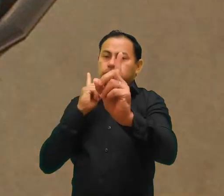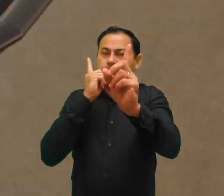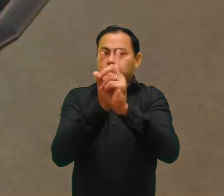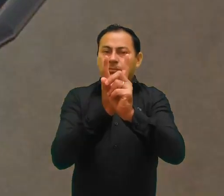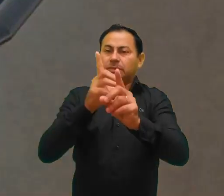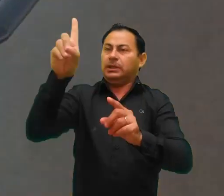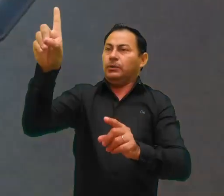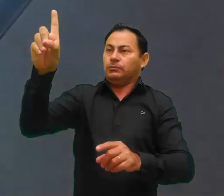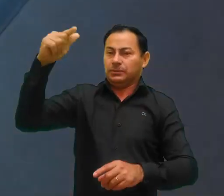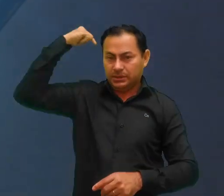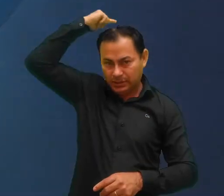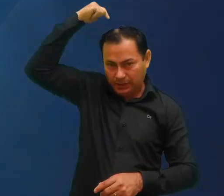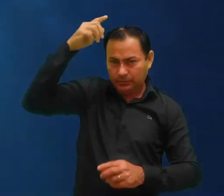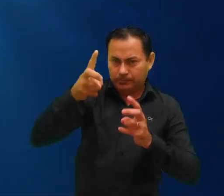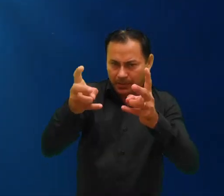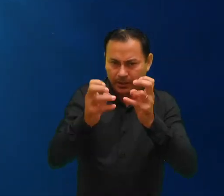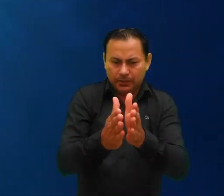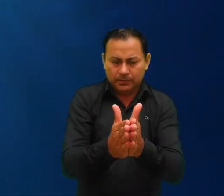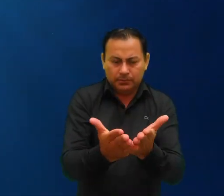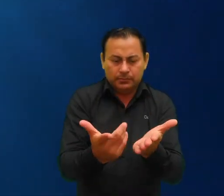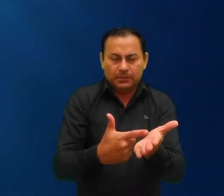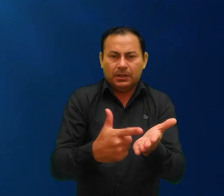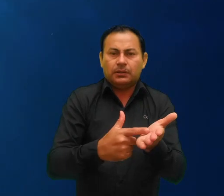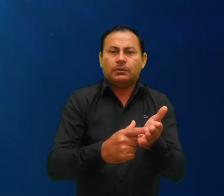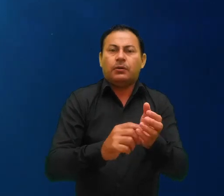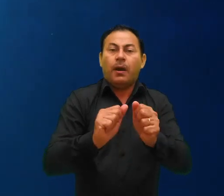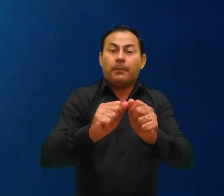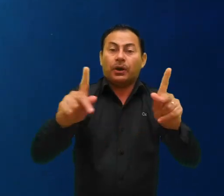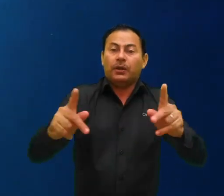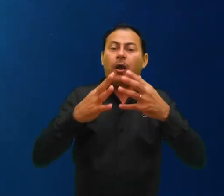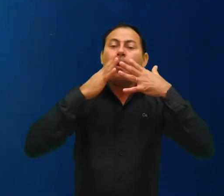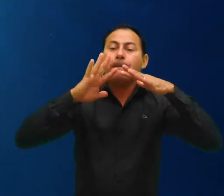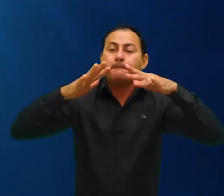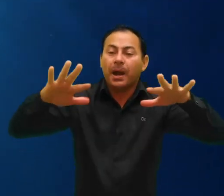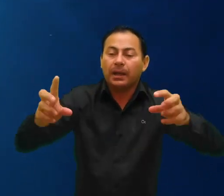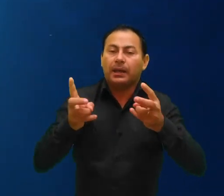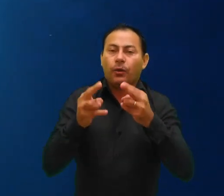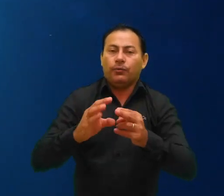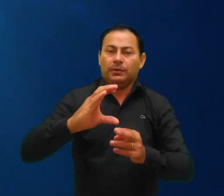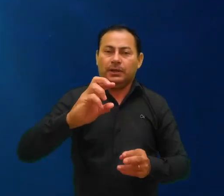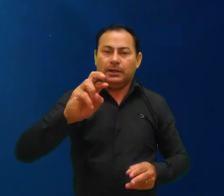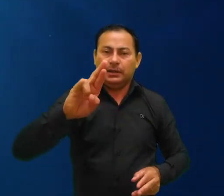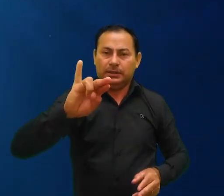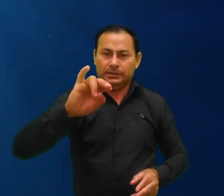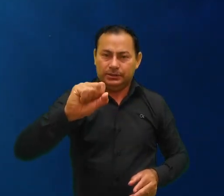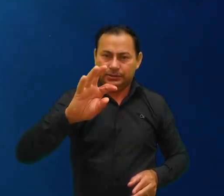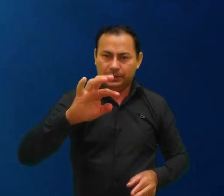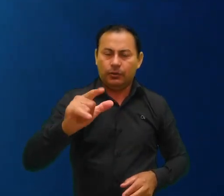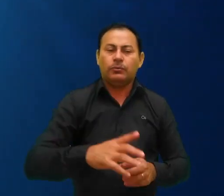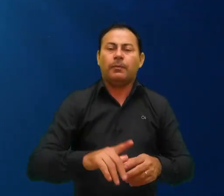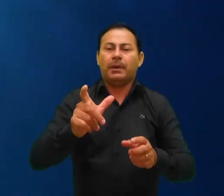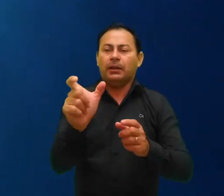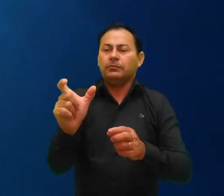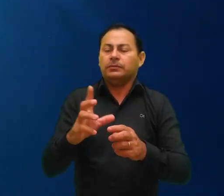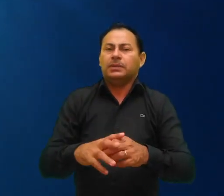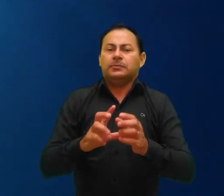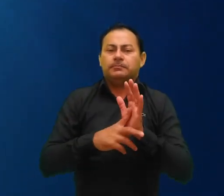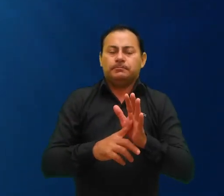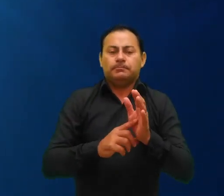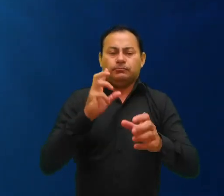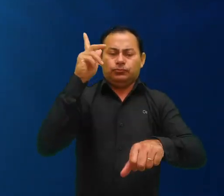Santo. Observe que na passagem do Apocalipse, o mar é como cristal. Em outras palavras,